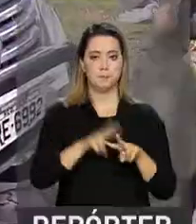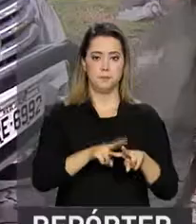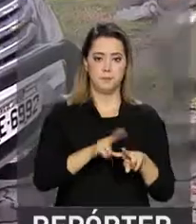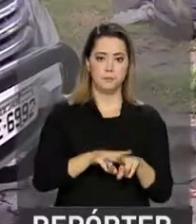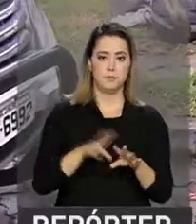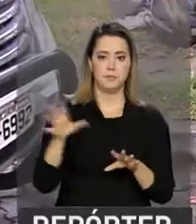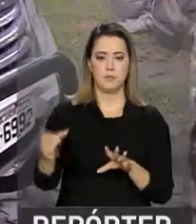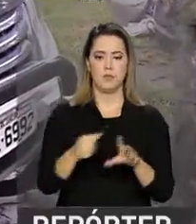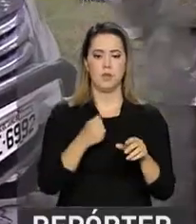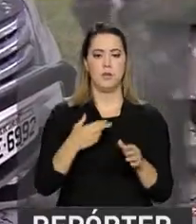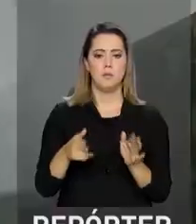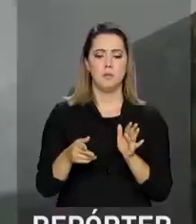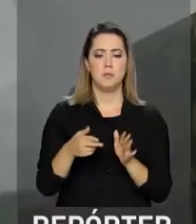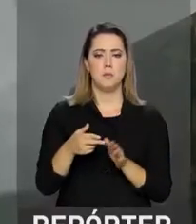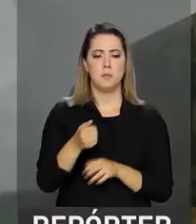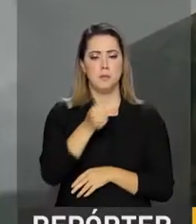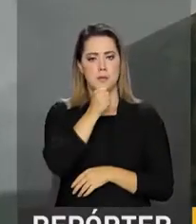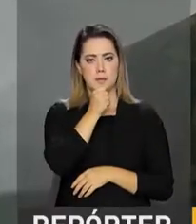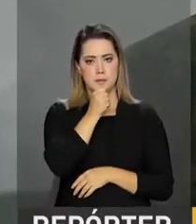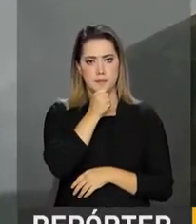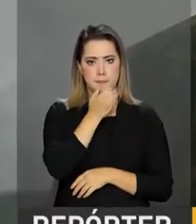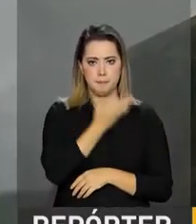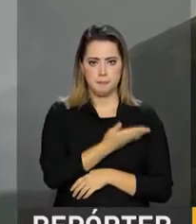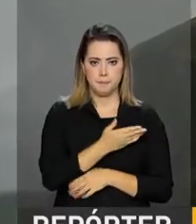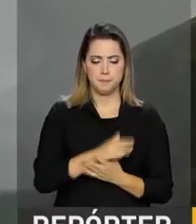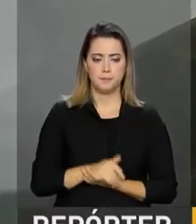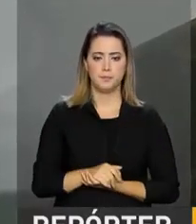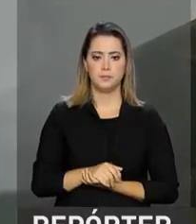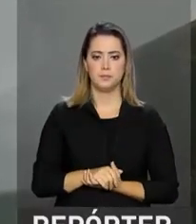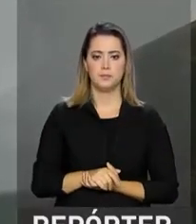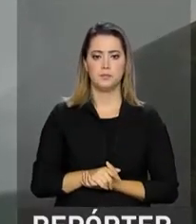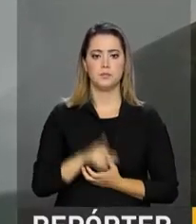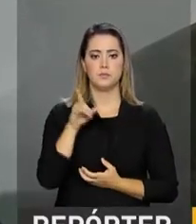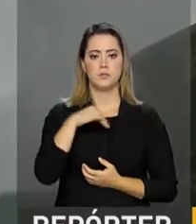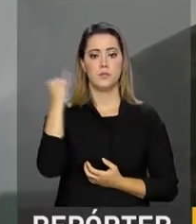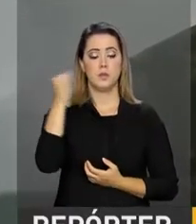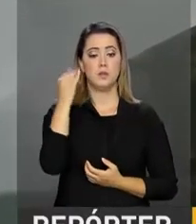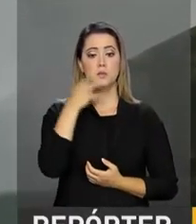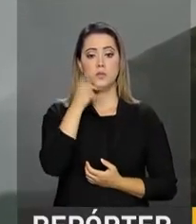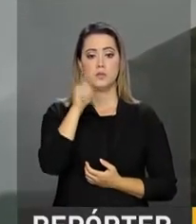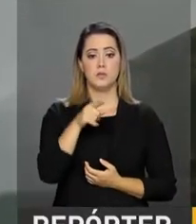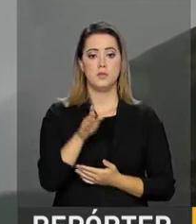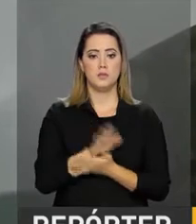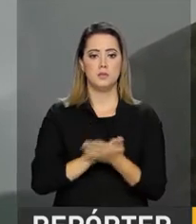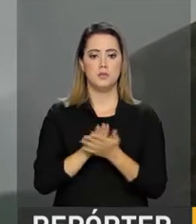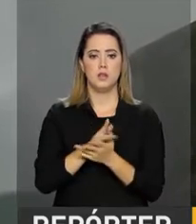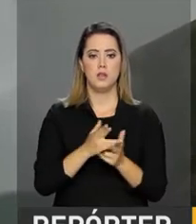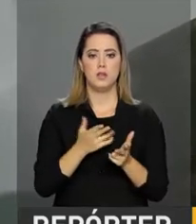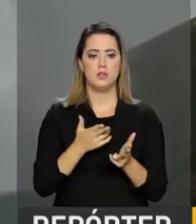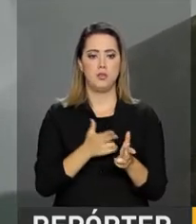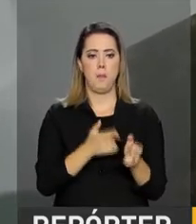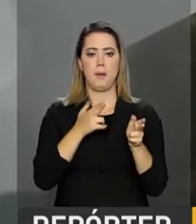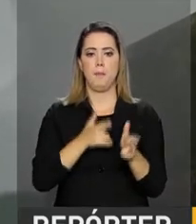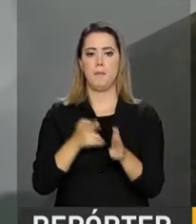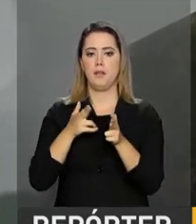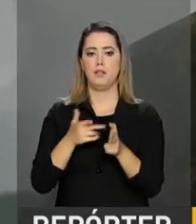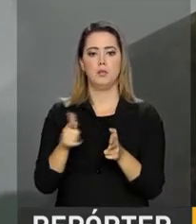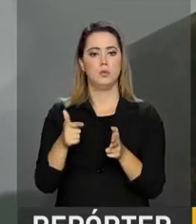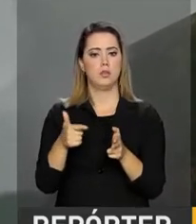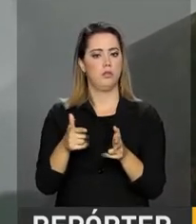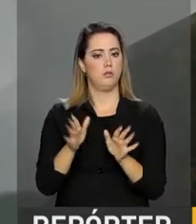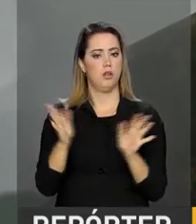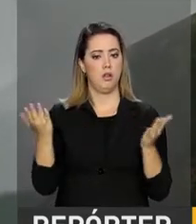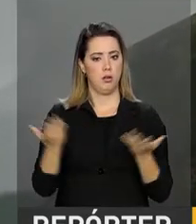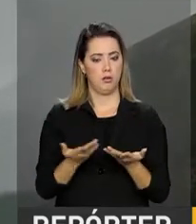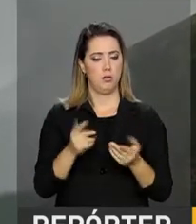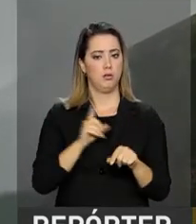e apreensão de drogas. Importante dizer que sem que se disparasse um tiro, sem que nós tivéssemos nenhuma vítima até